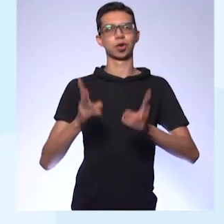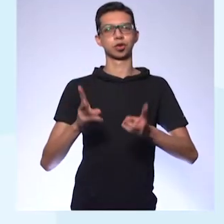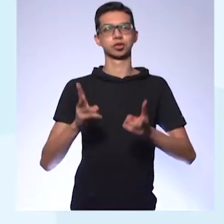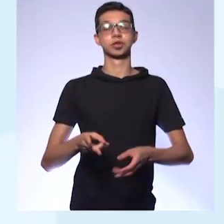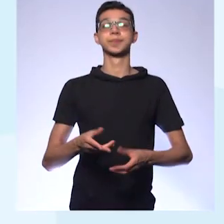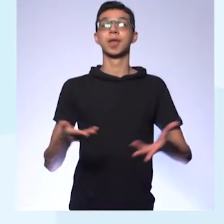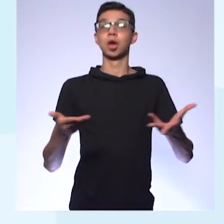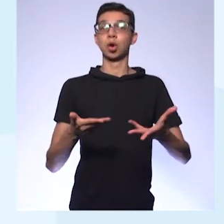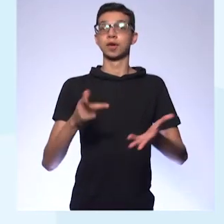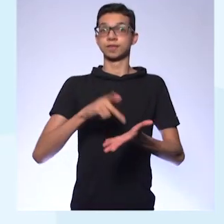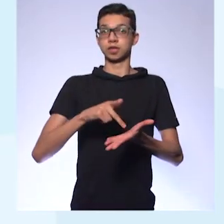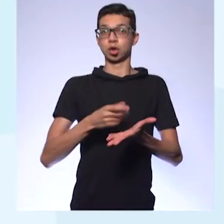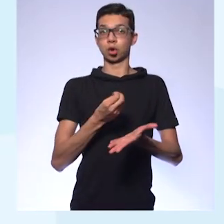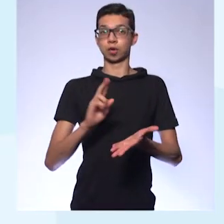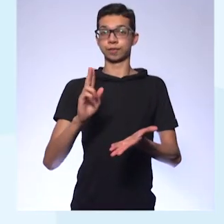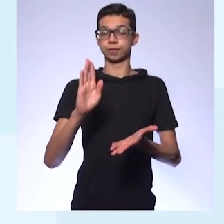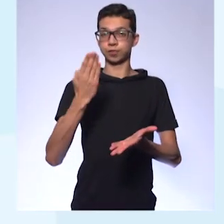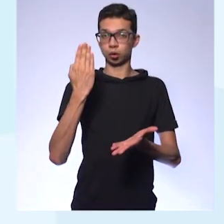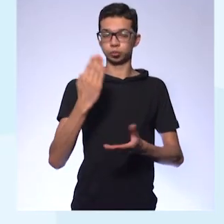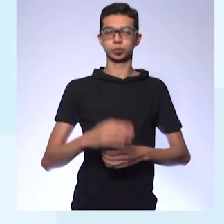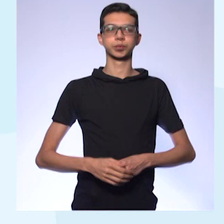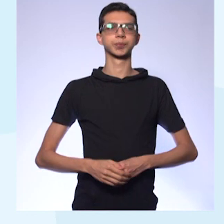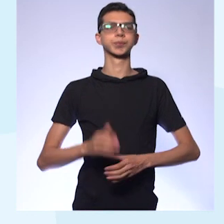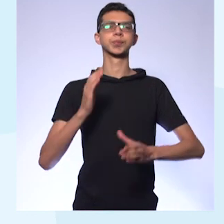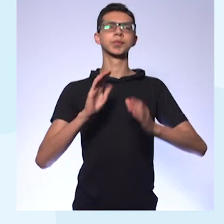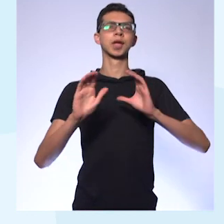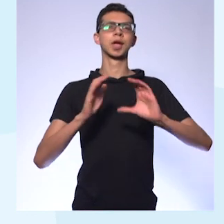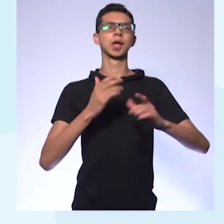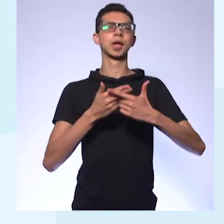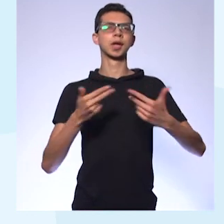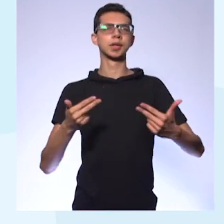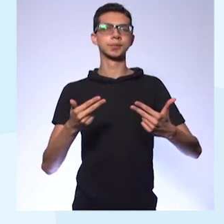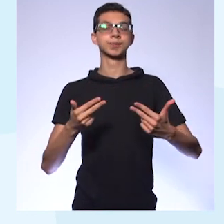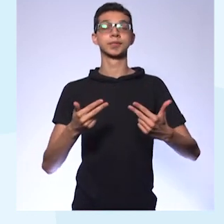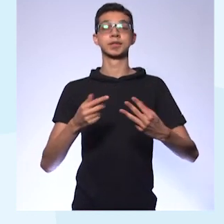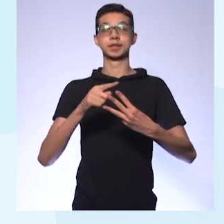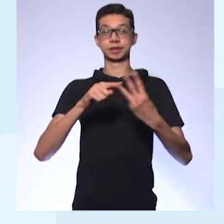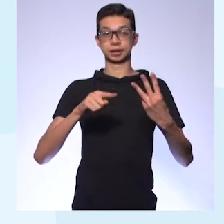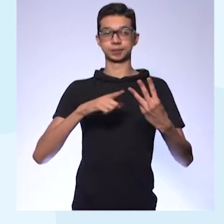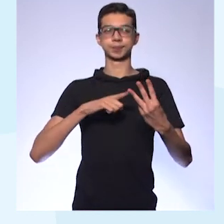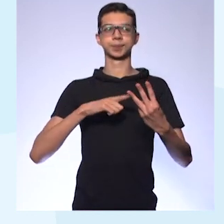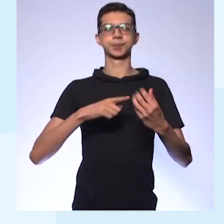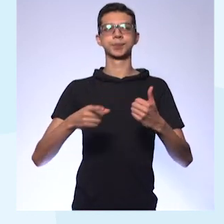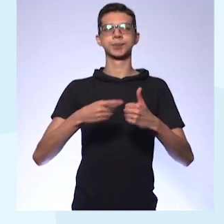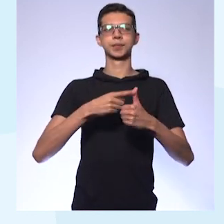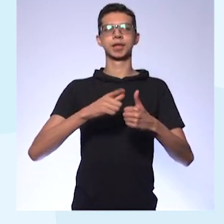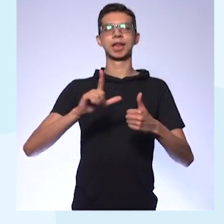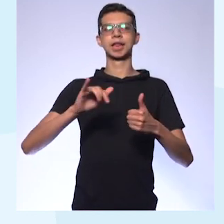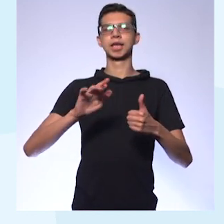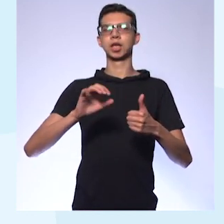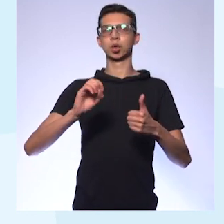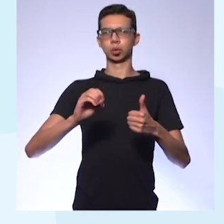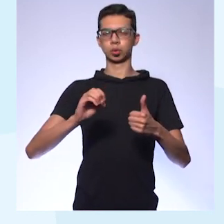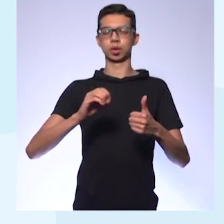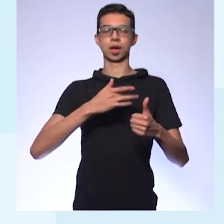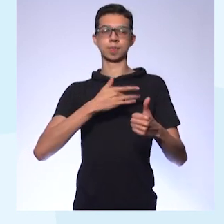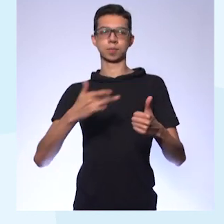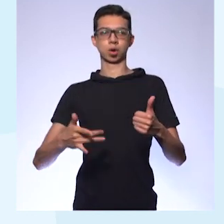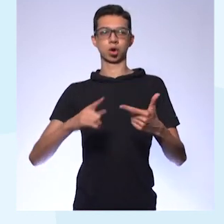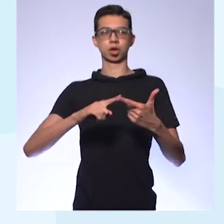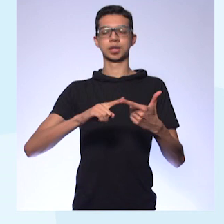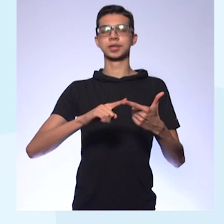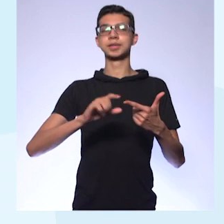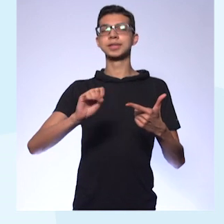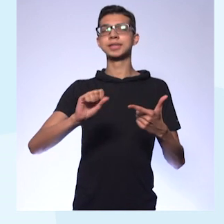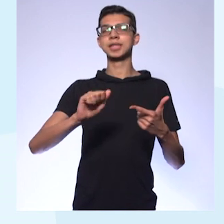falso. As cantigas se dividiam em 3 tipos: cantigas lírico-amorosas, cantigas